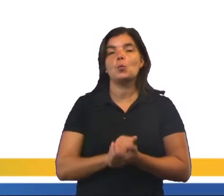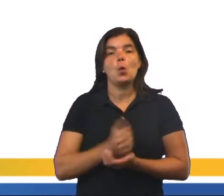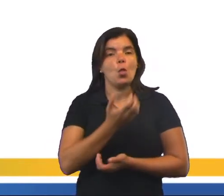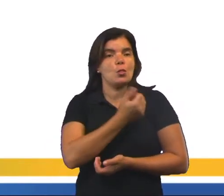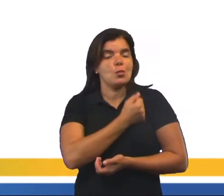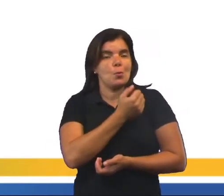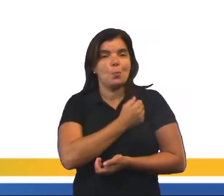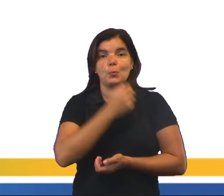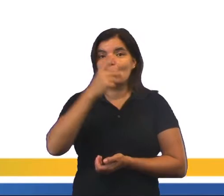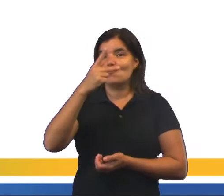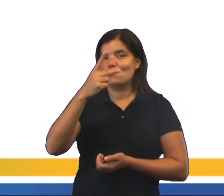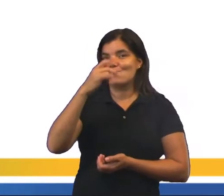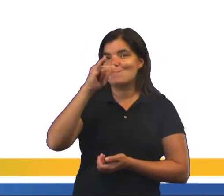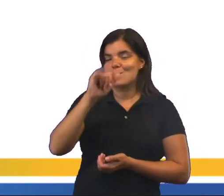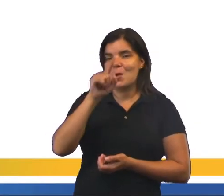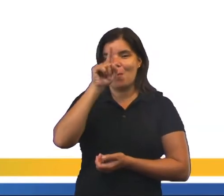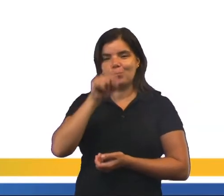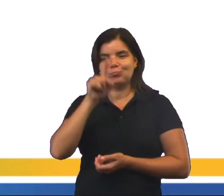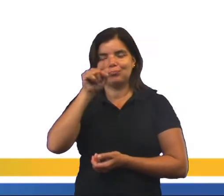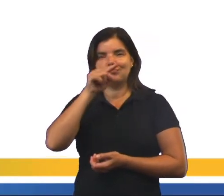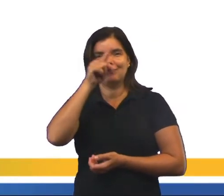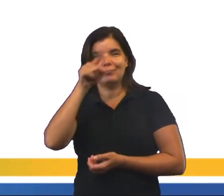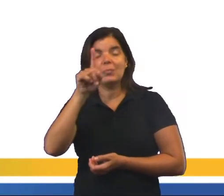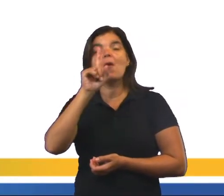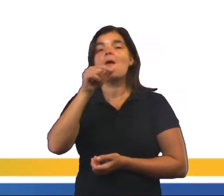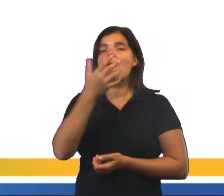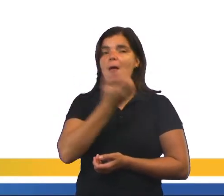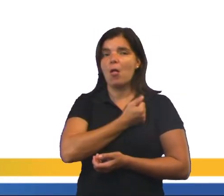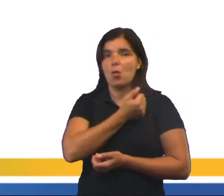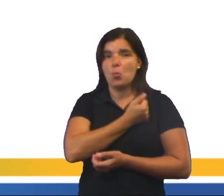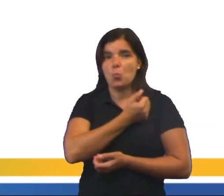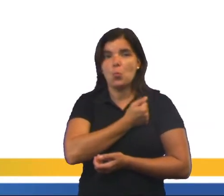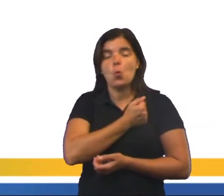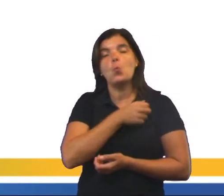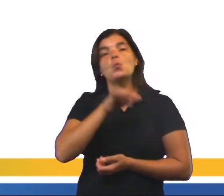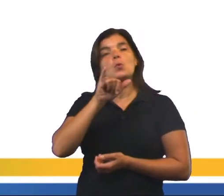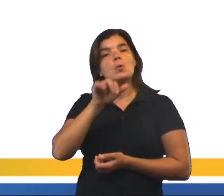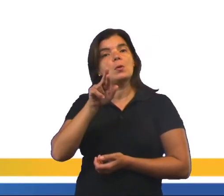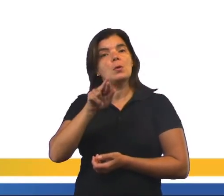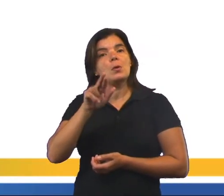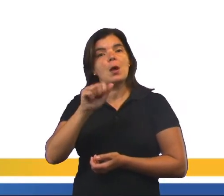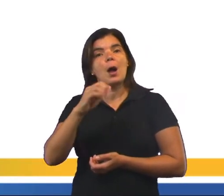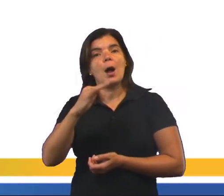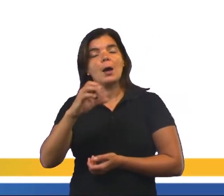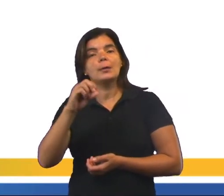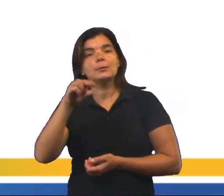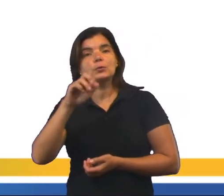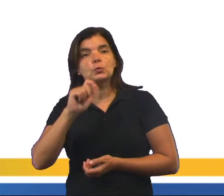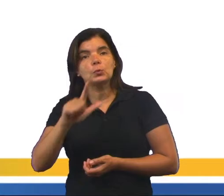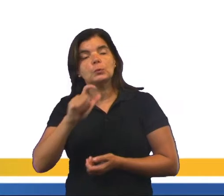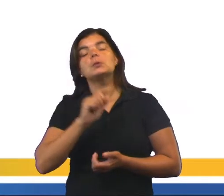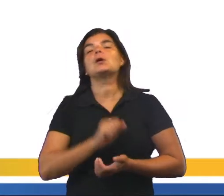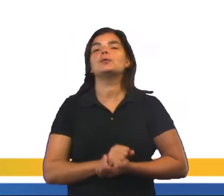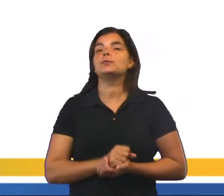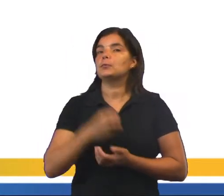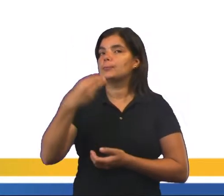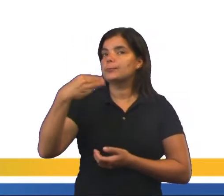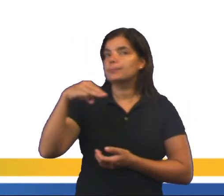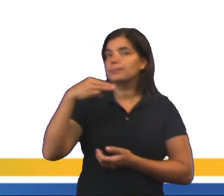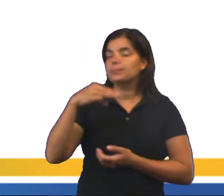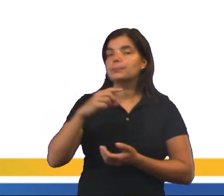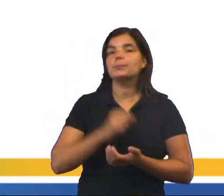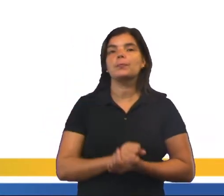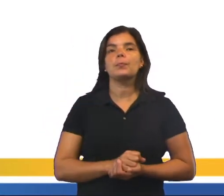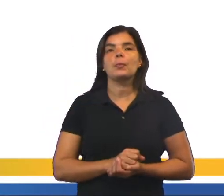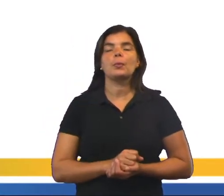né? Valor de π. Esse número é um valor irracional, ficou conhecido como π, né? Isso é um grande matemático, vamos falar daqui a